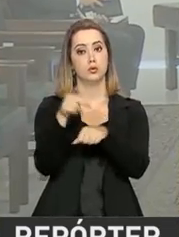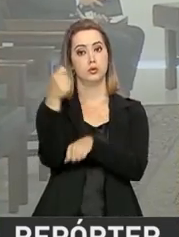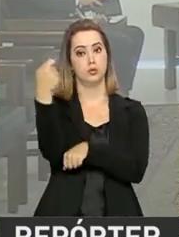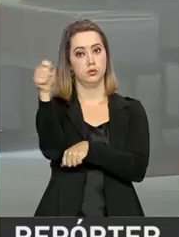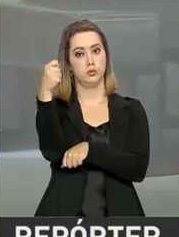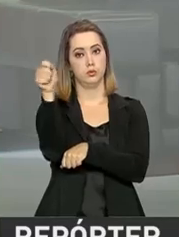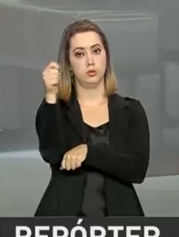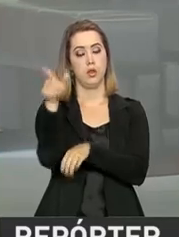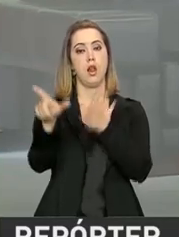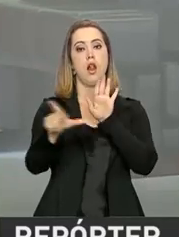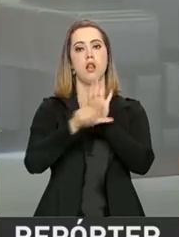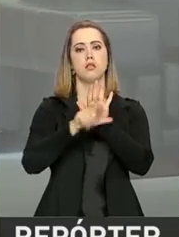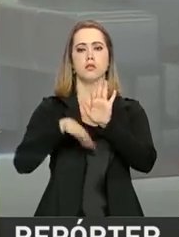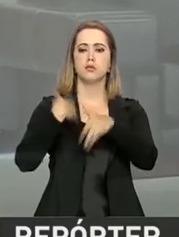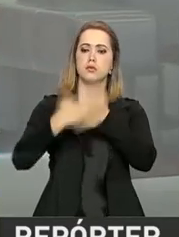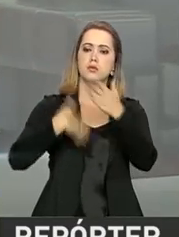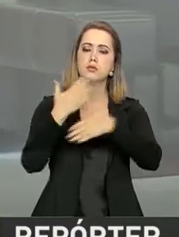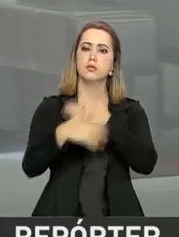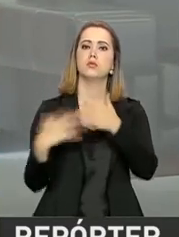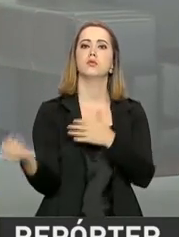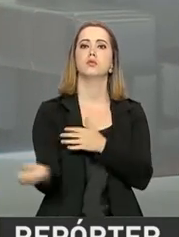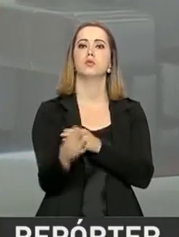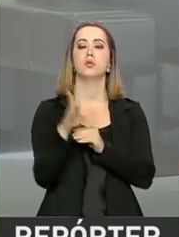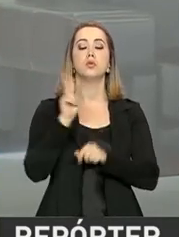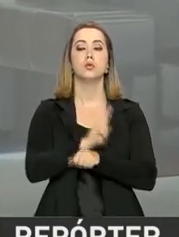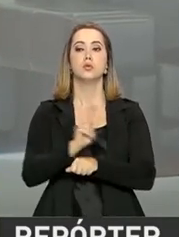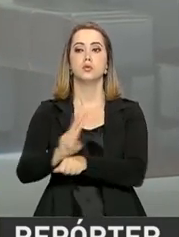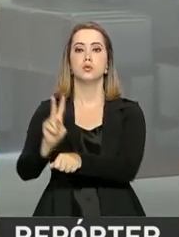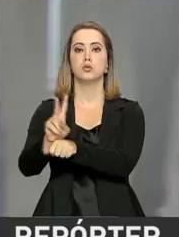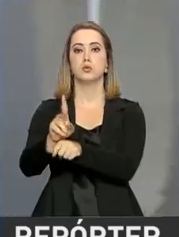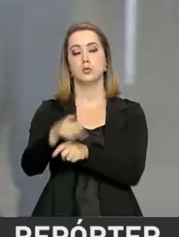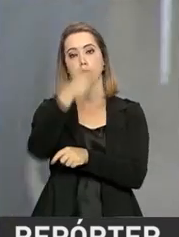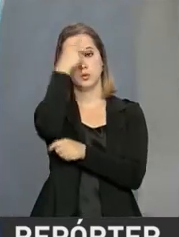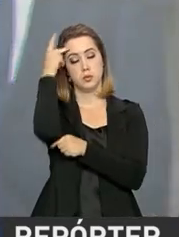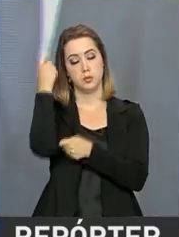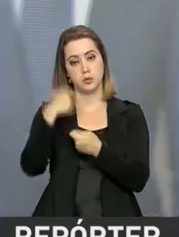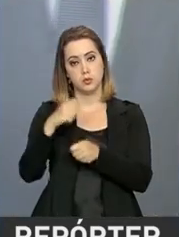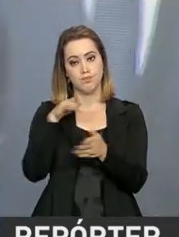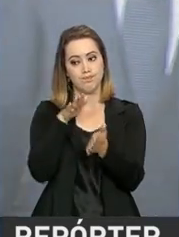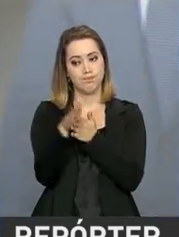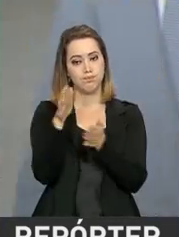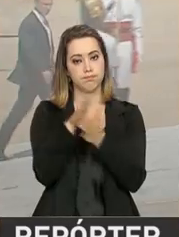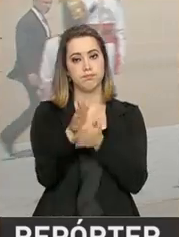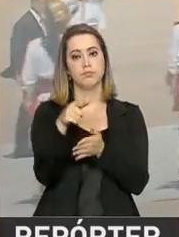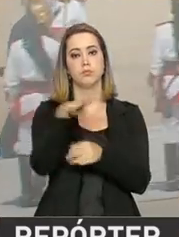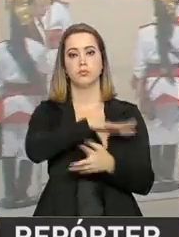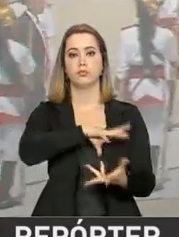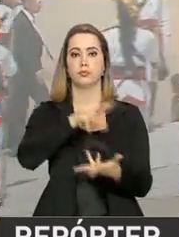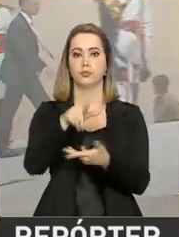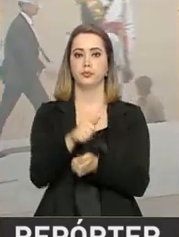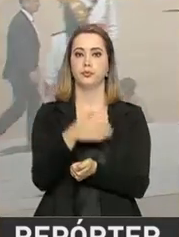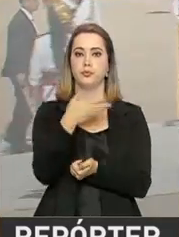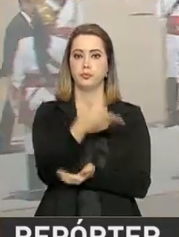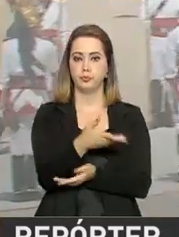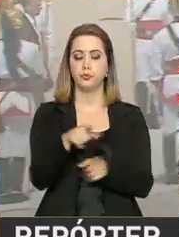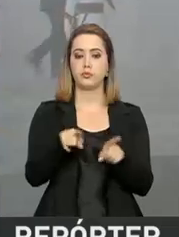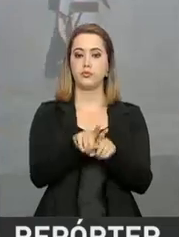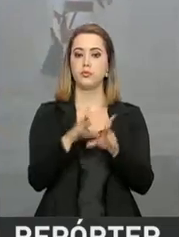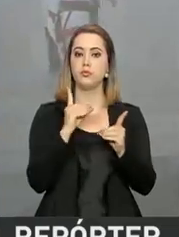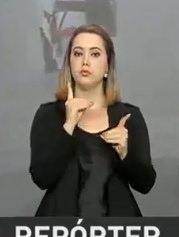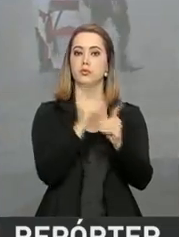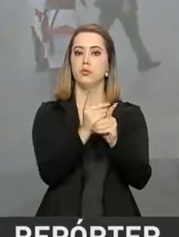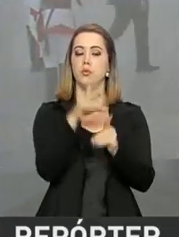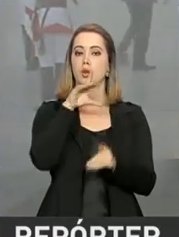tem as leis mais avançadas de proteção a refugiados no mundo Michel Temer também recebeu o presidente de Portugal Marcelo